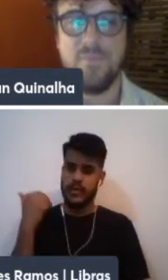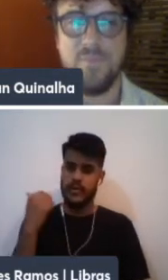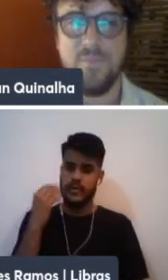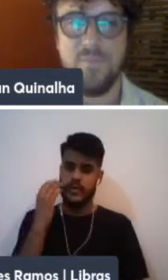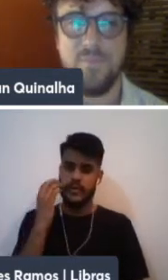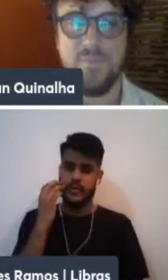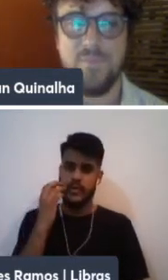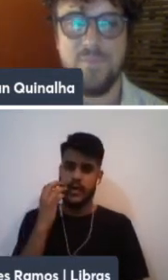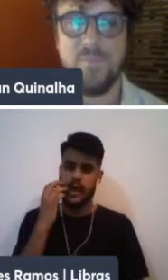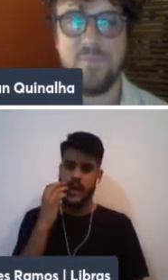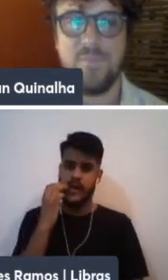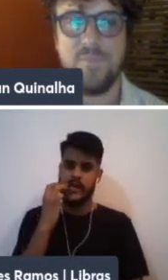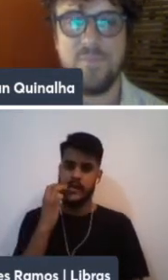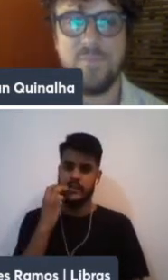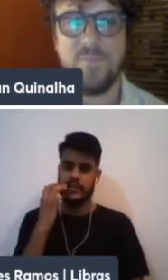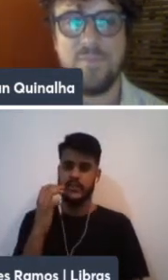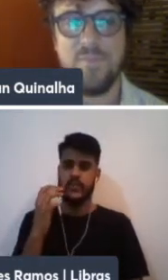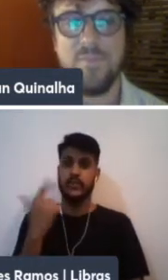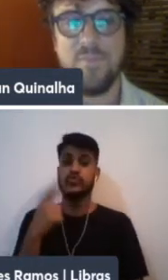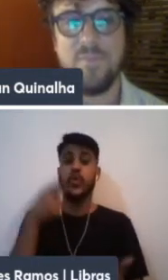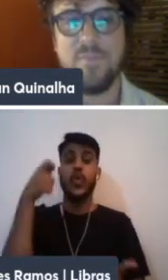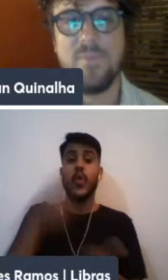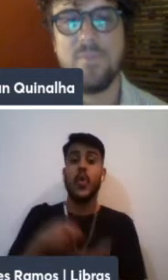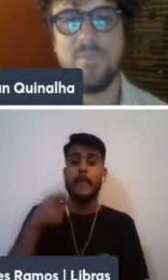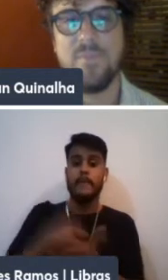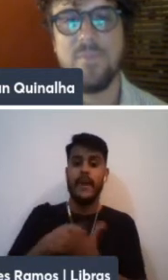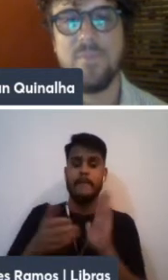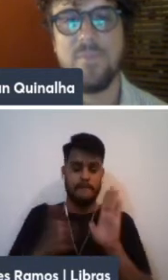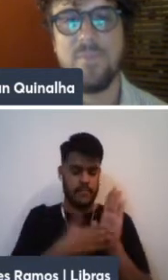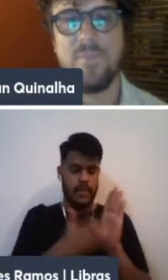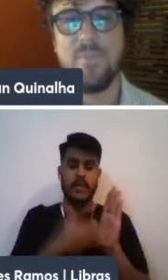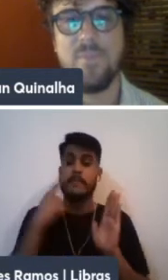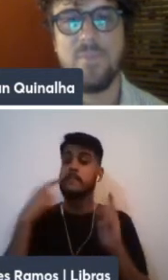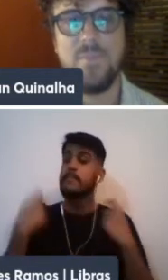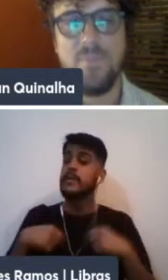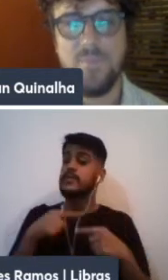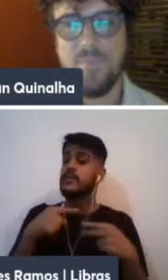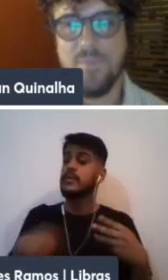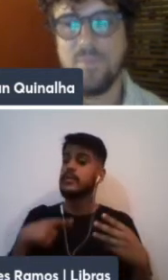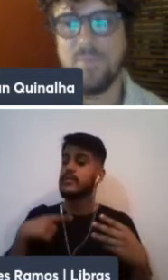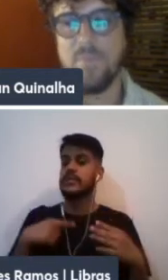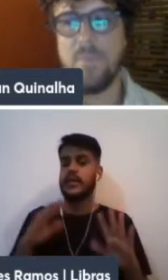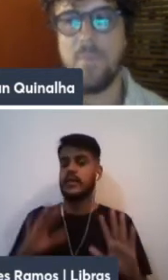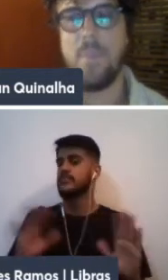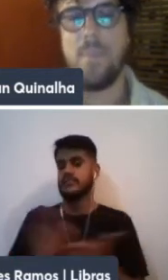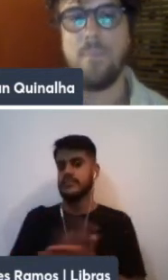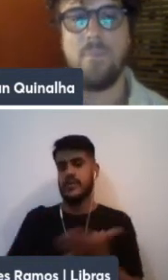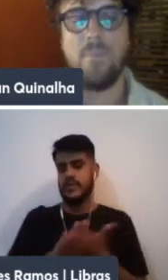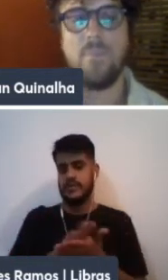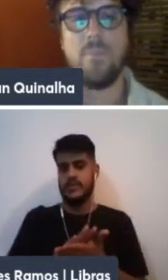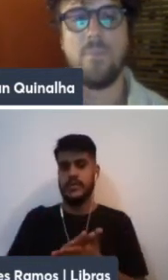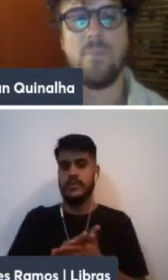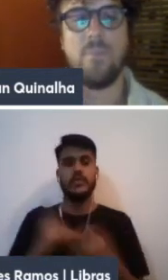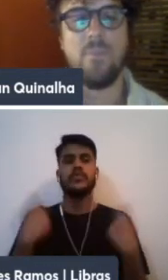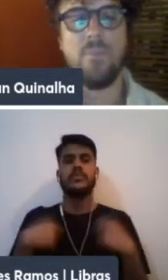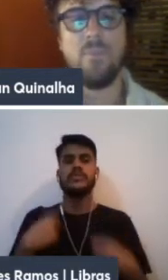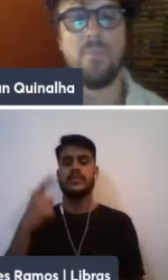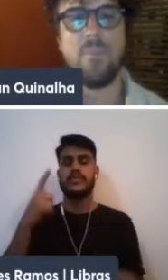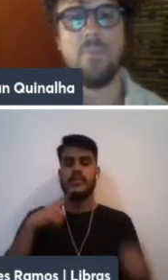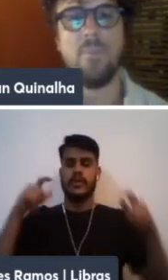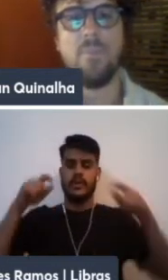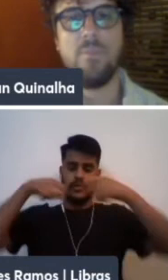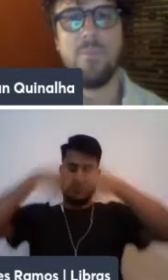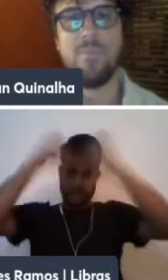referência, havia uma cobrança para que houvesse a ciência. Não é? A gente não precisava botar um crachá na